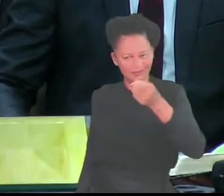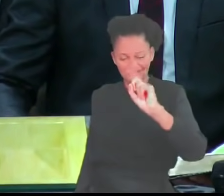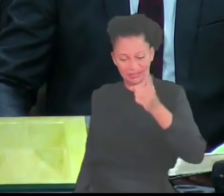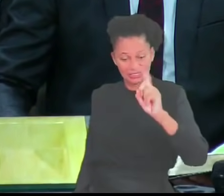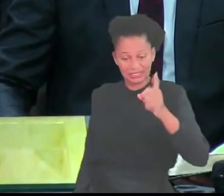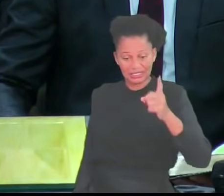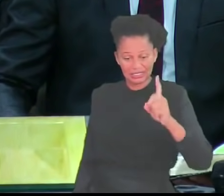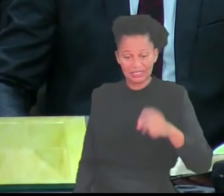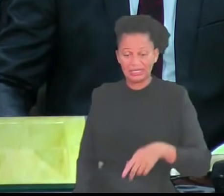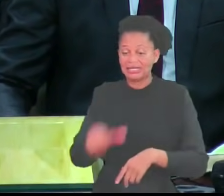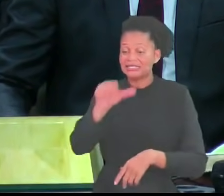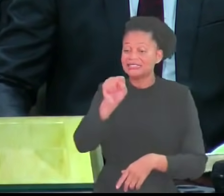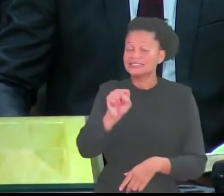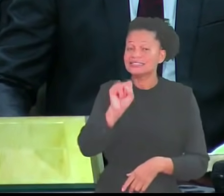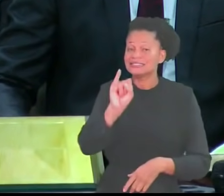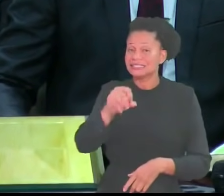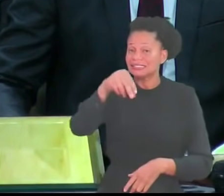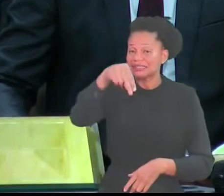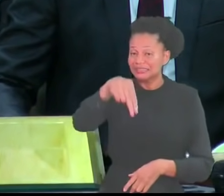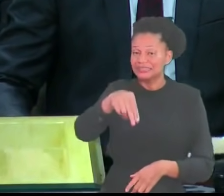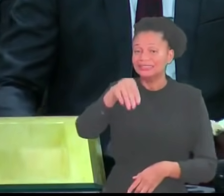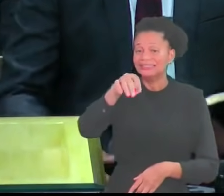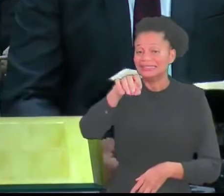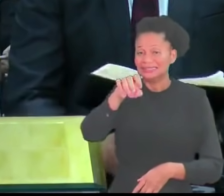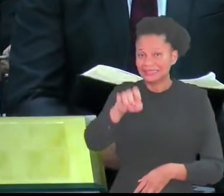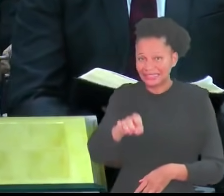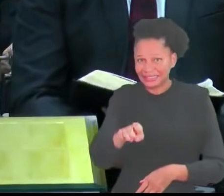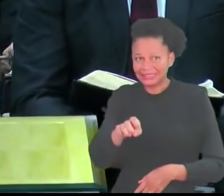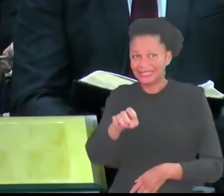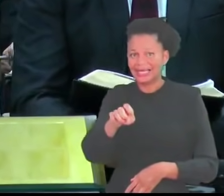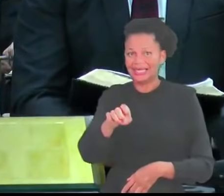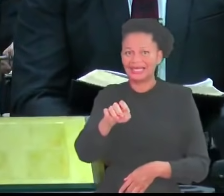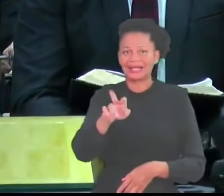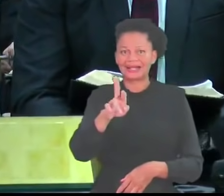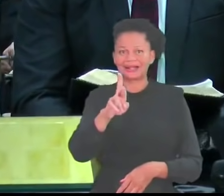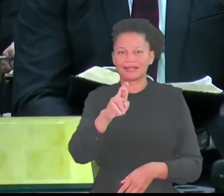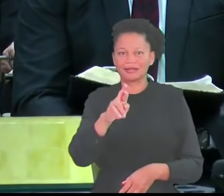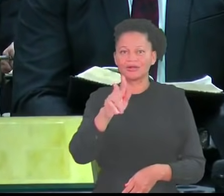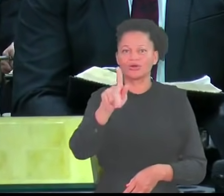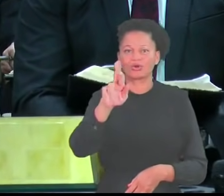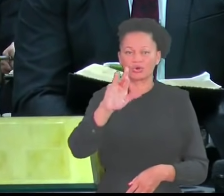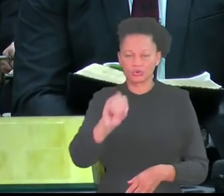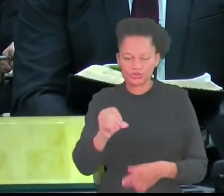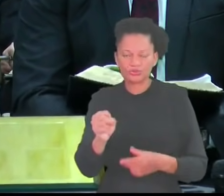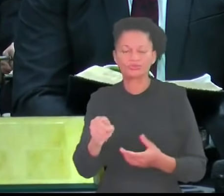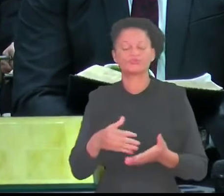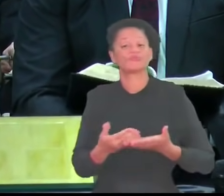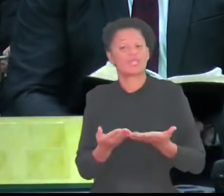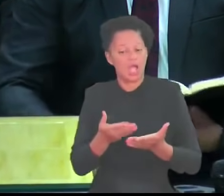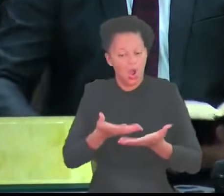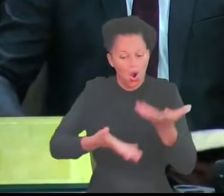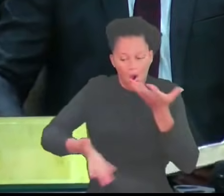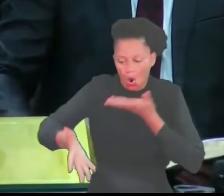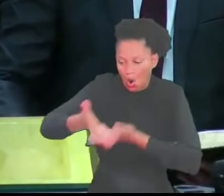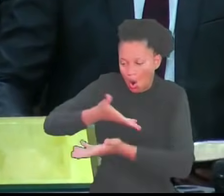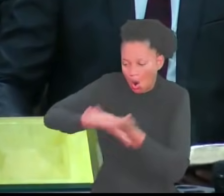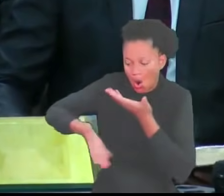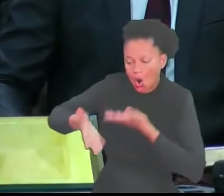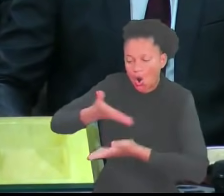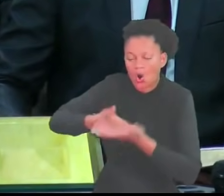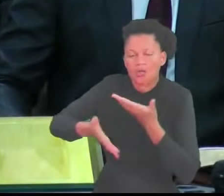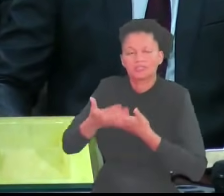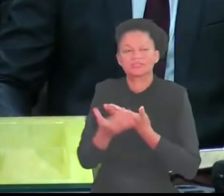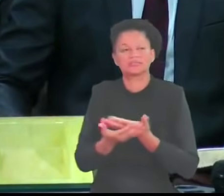É sinergos. É cooperação. Você tem que fazer a